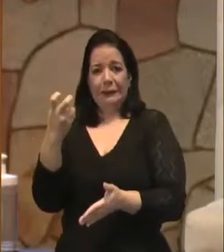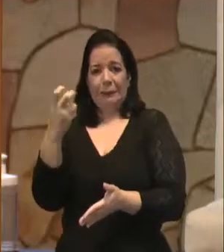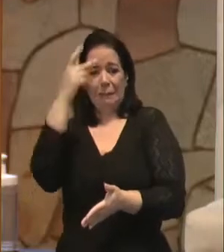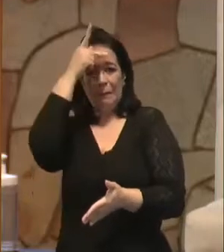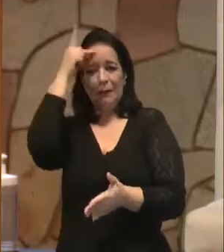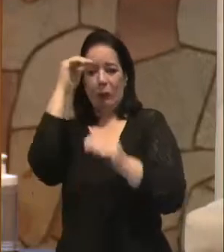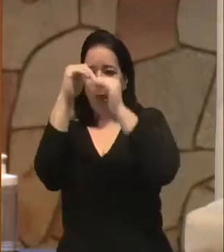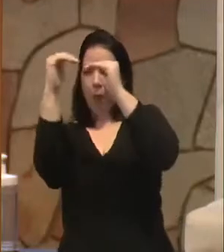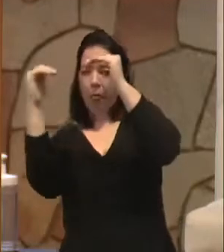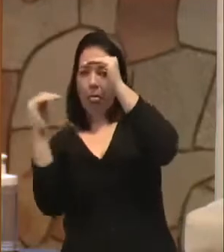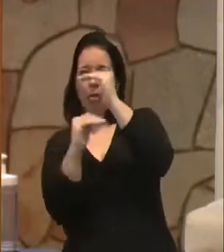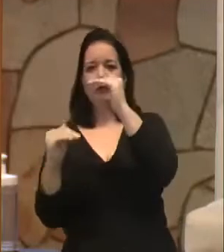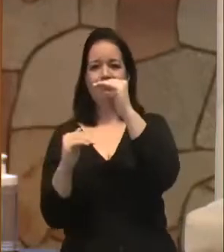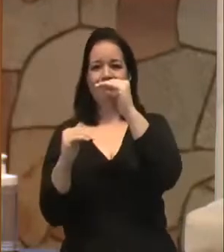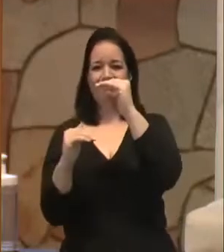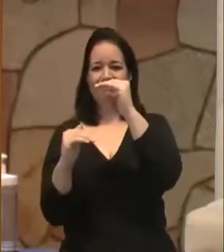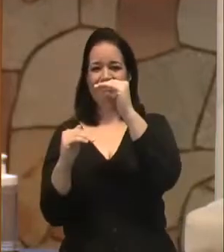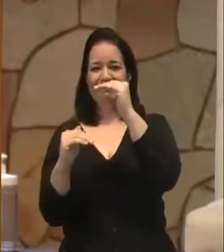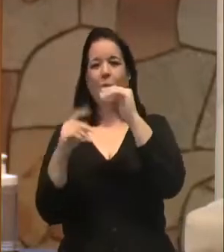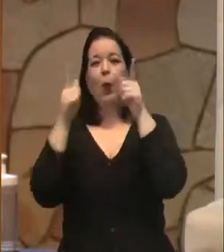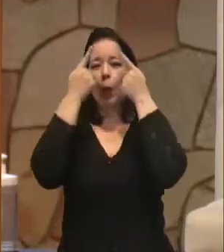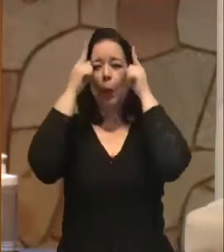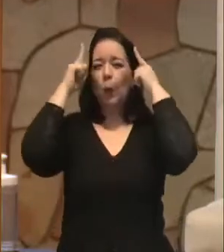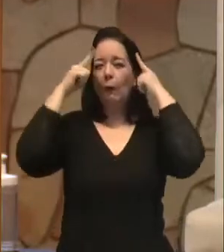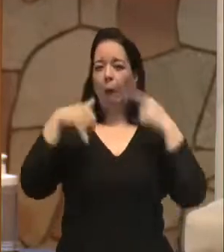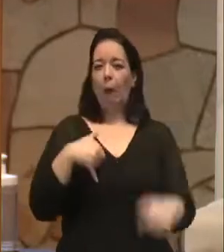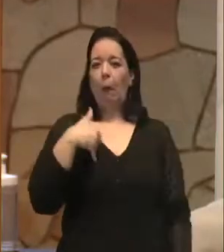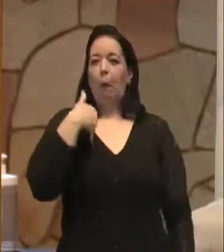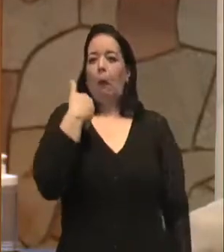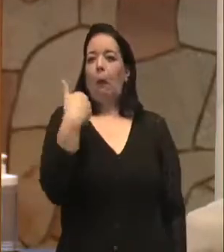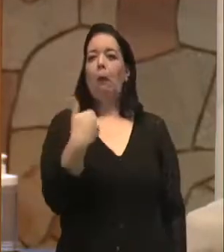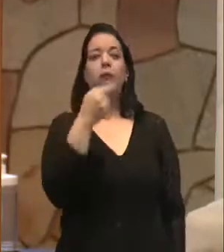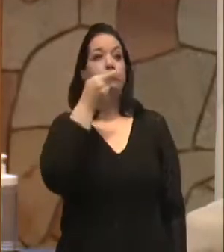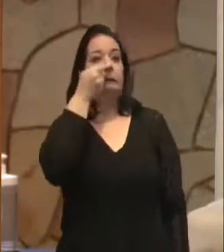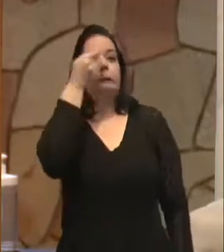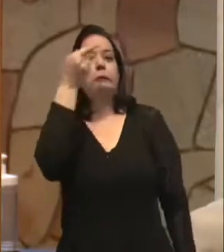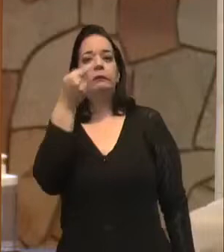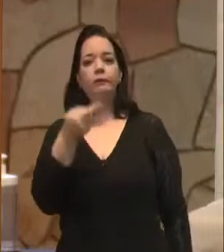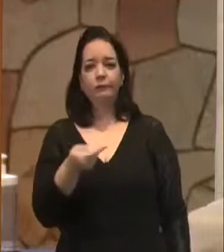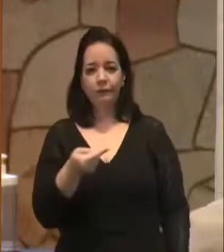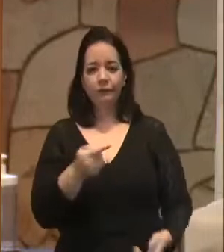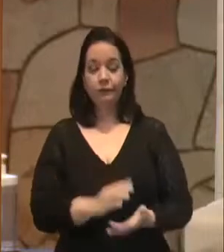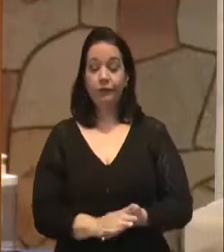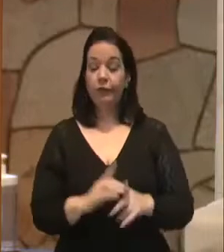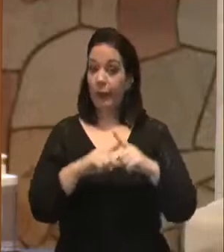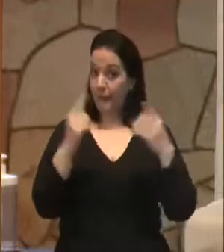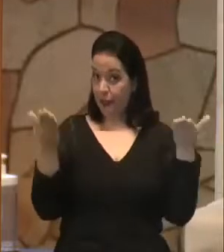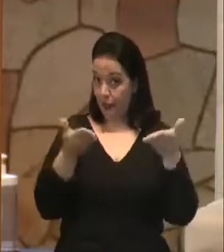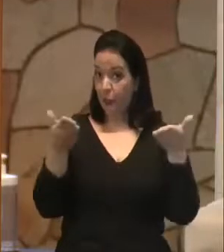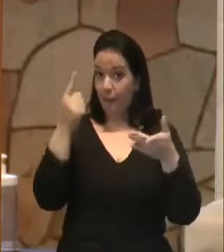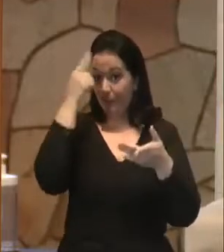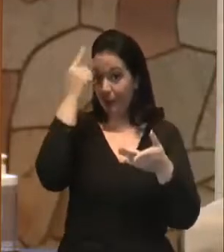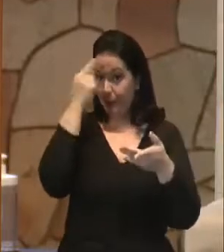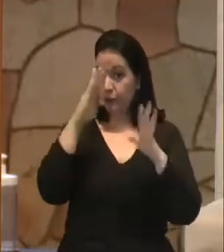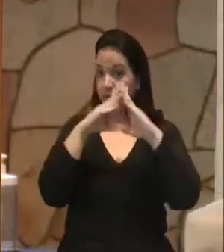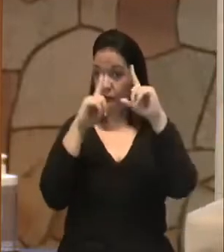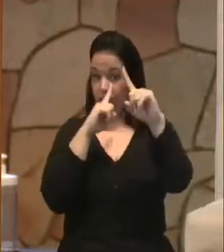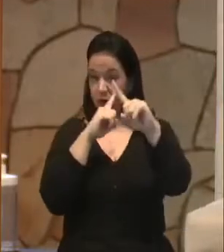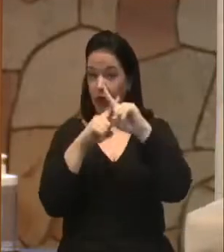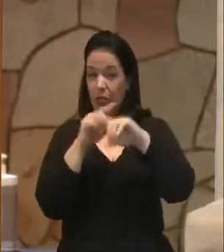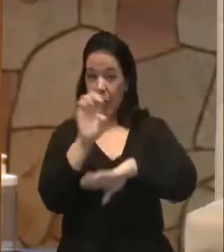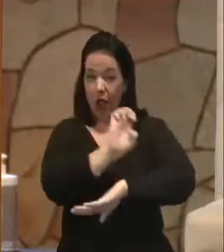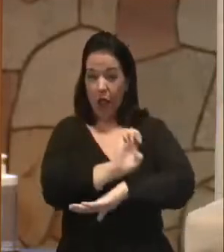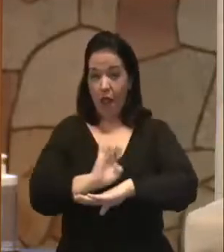que arrogância dos gregos em pensar assim? Mas vamos chegar mais perto da igreja, porque essa era a influência que estava